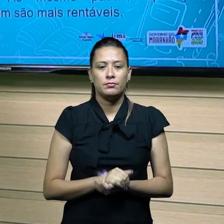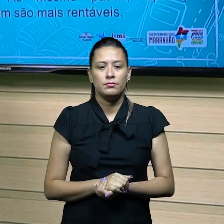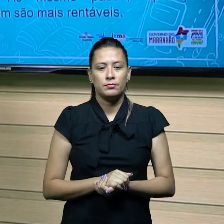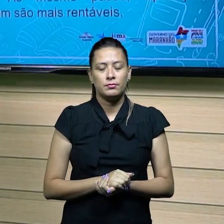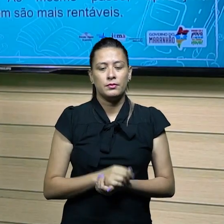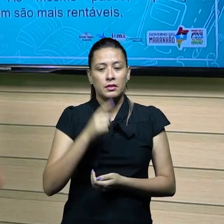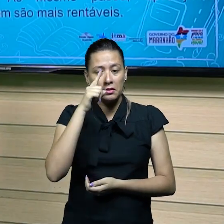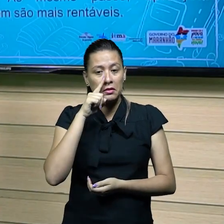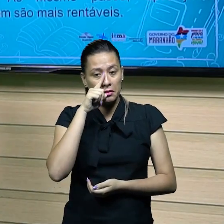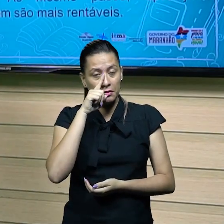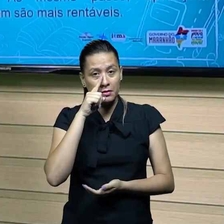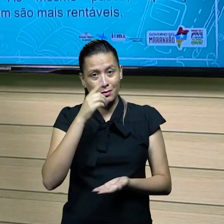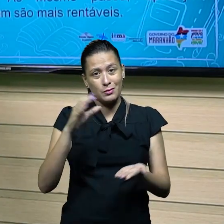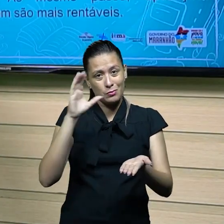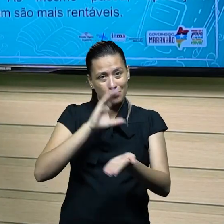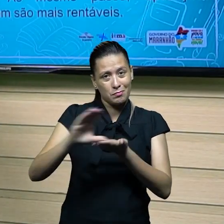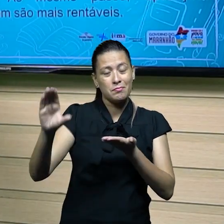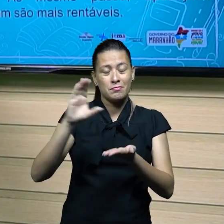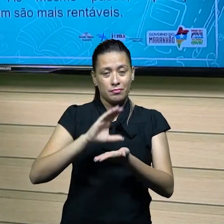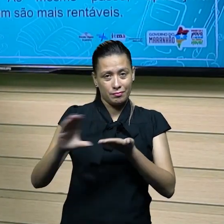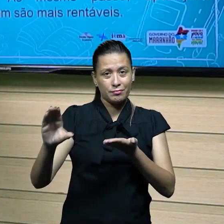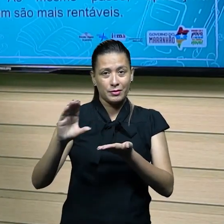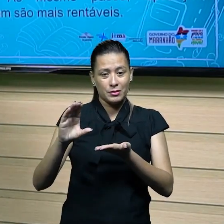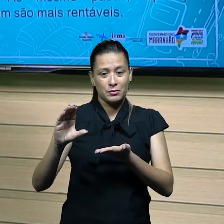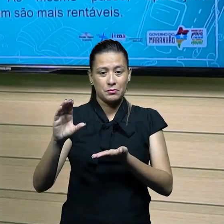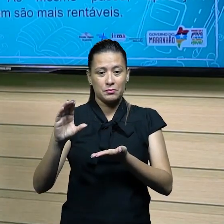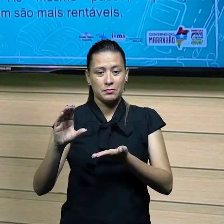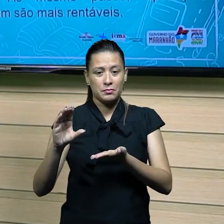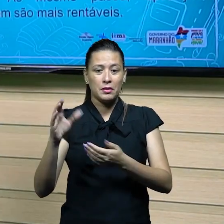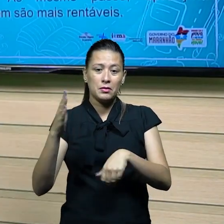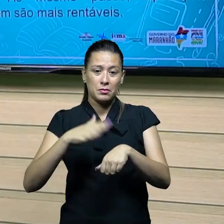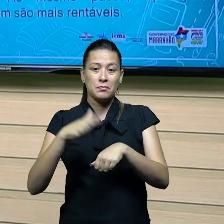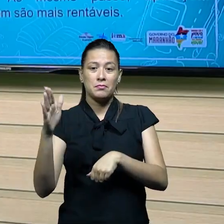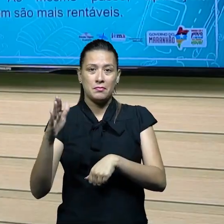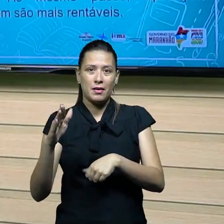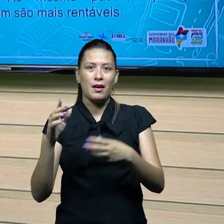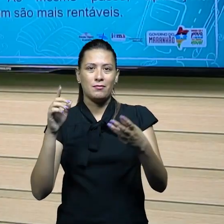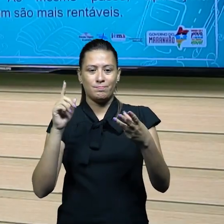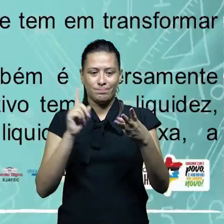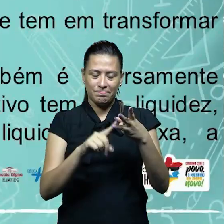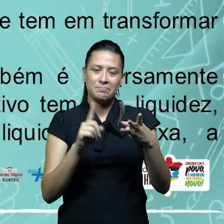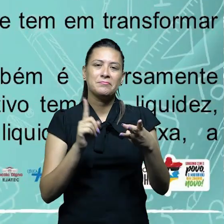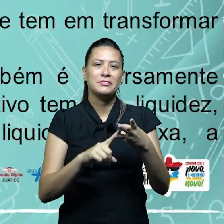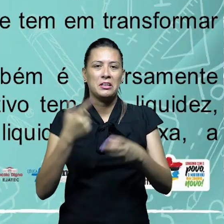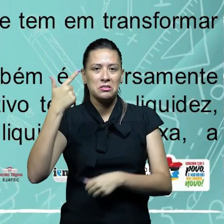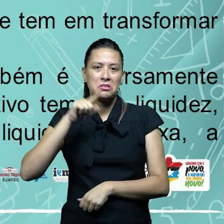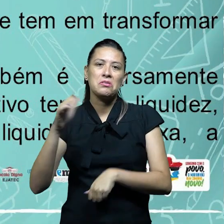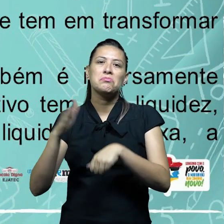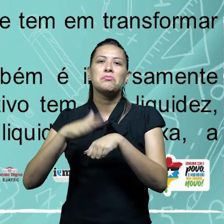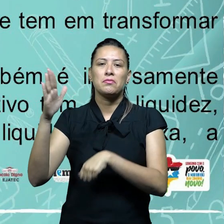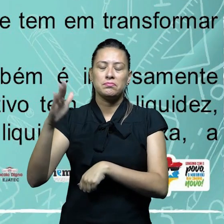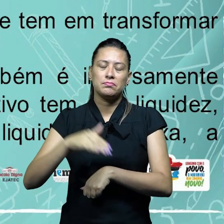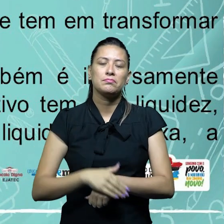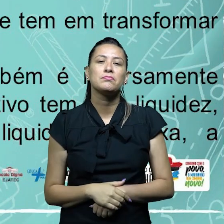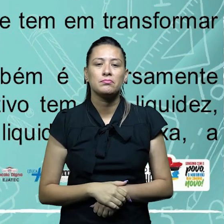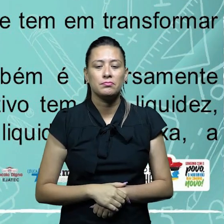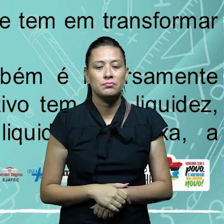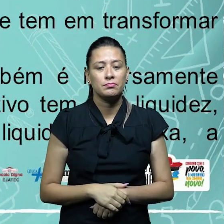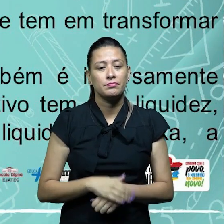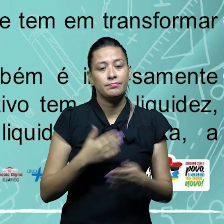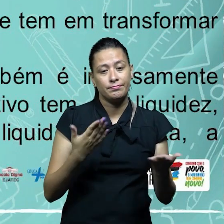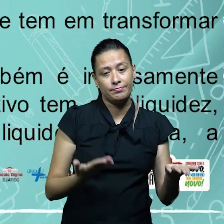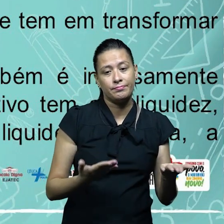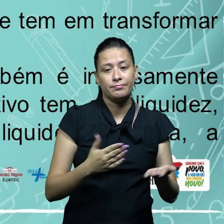dele. Quando eu corro menos risco, eu tenho menor rentabilidade, certo? Assim começamos